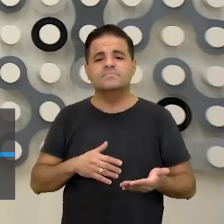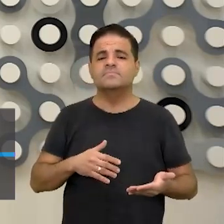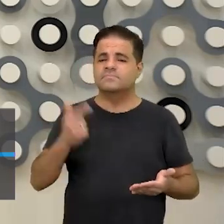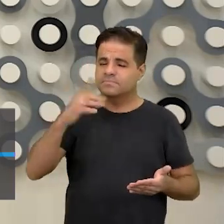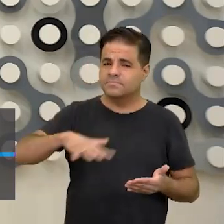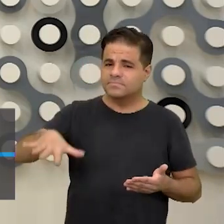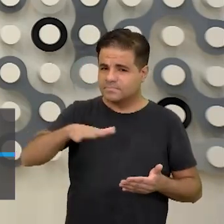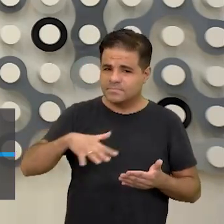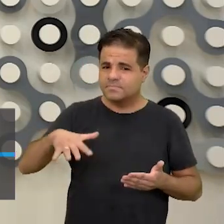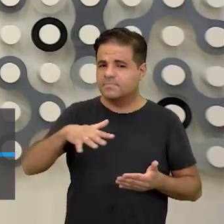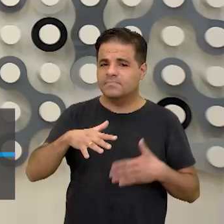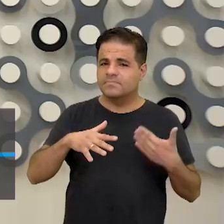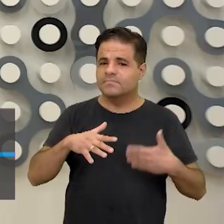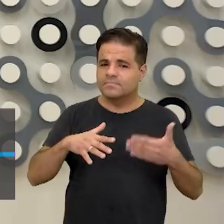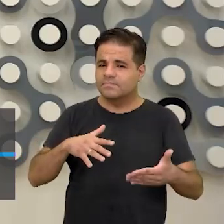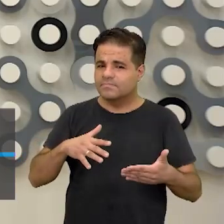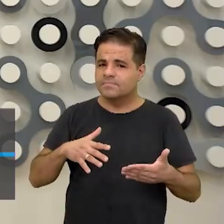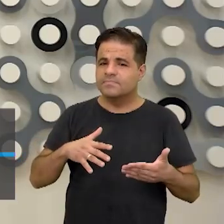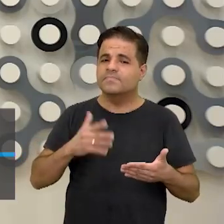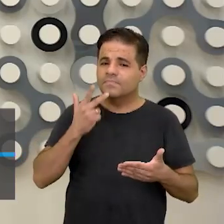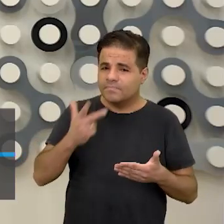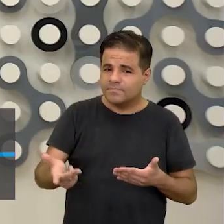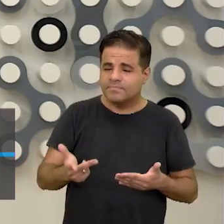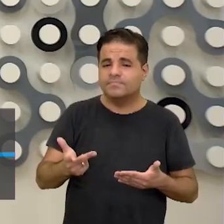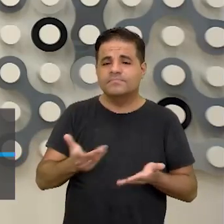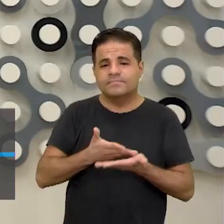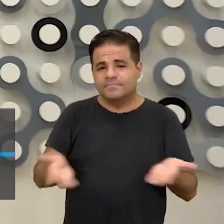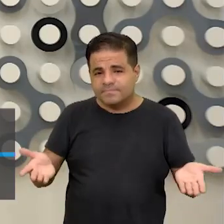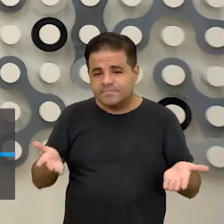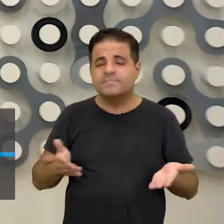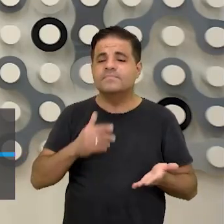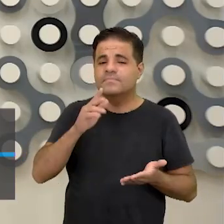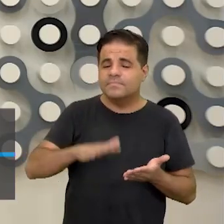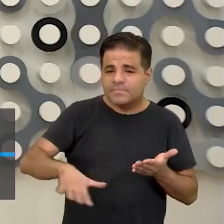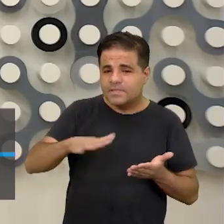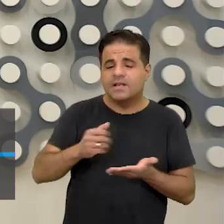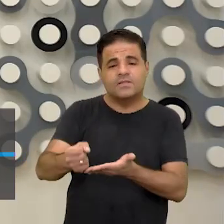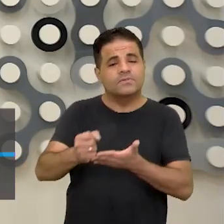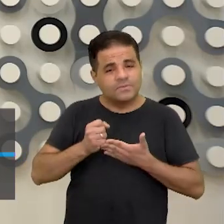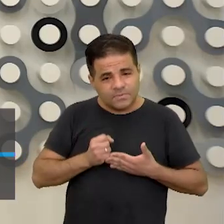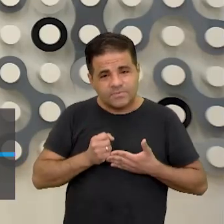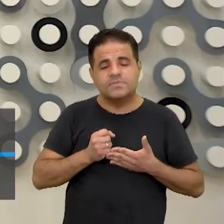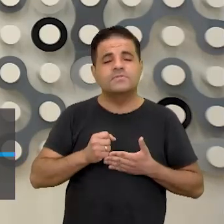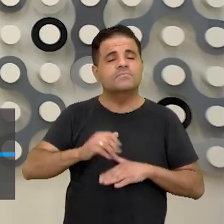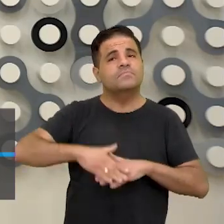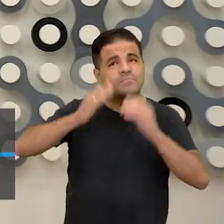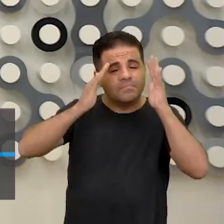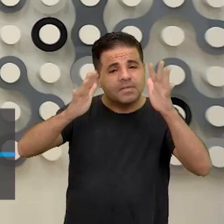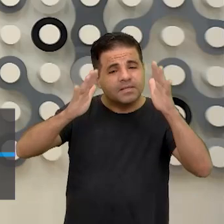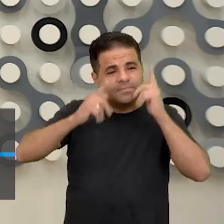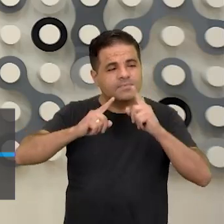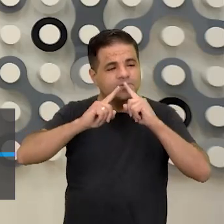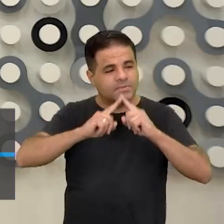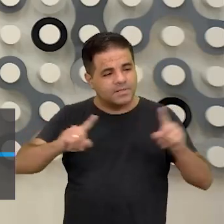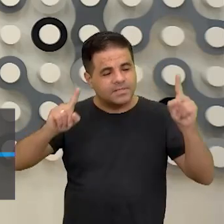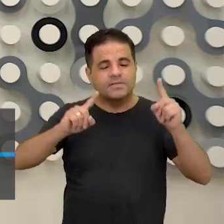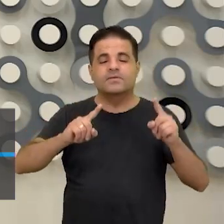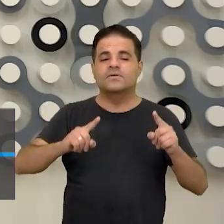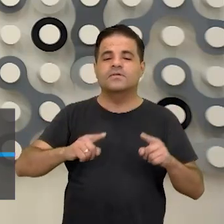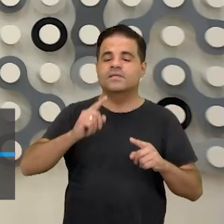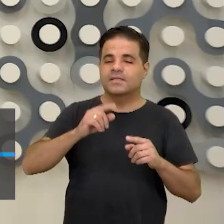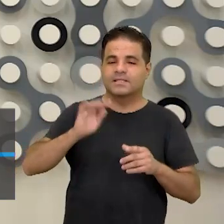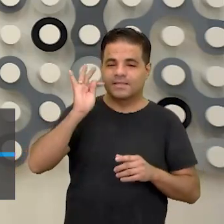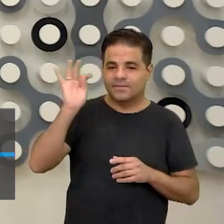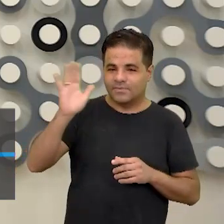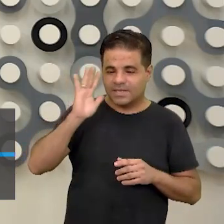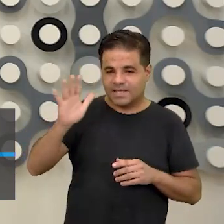uma coisa de mostrar erudição nem nada, é porque realmente a Alemanha ela trouxe um pensamento crítico dessa teoria